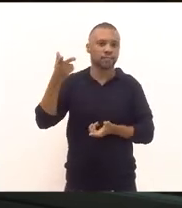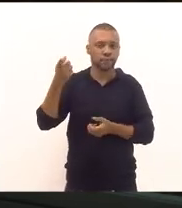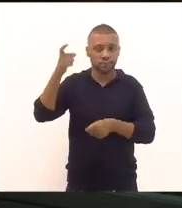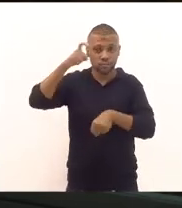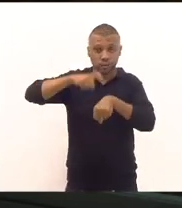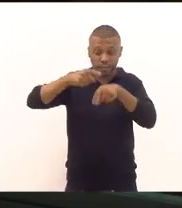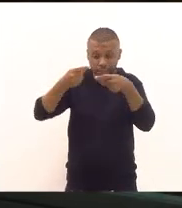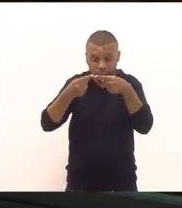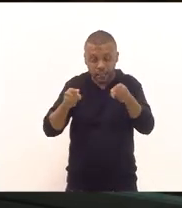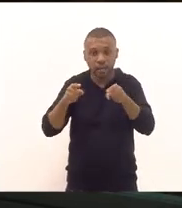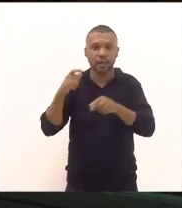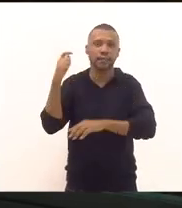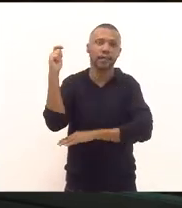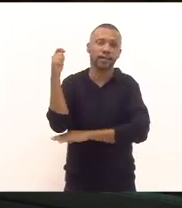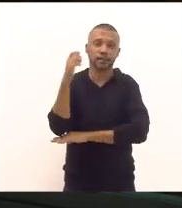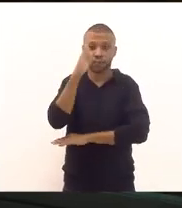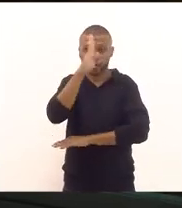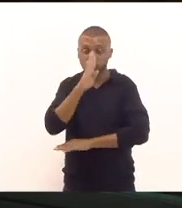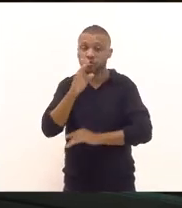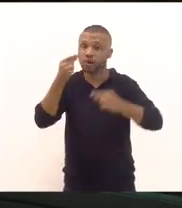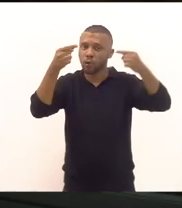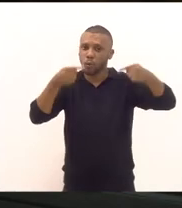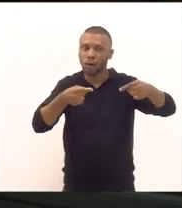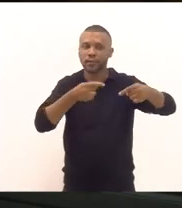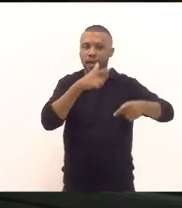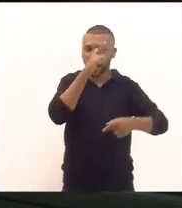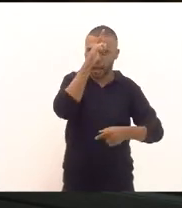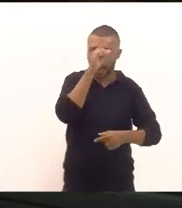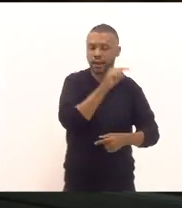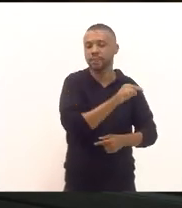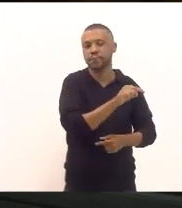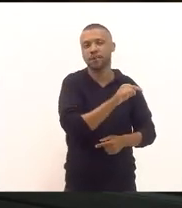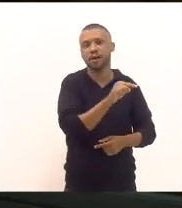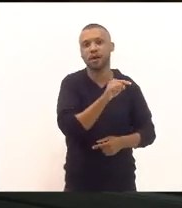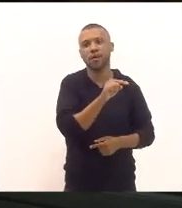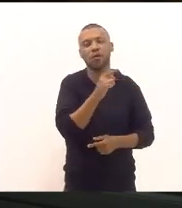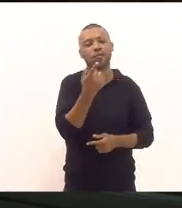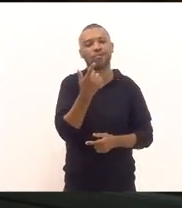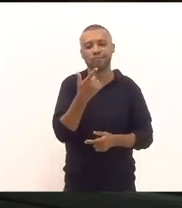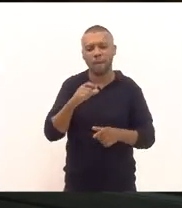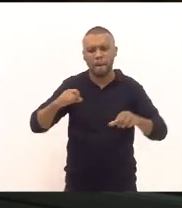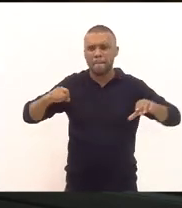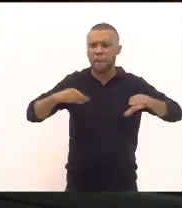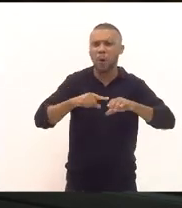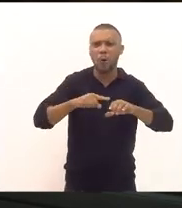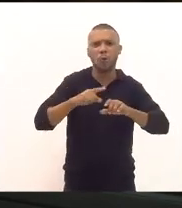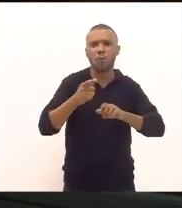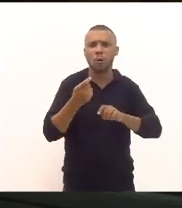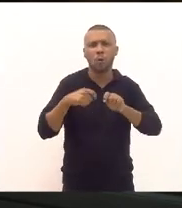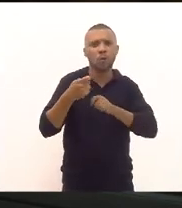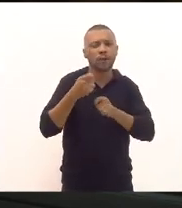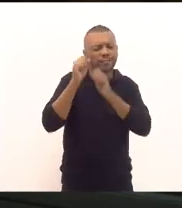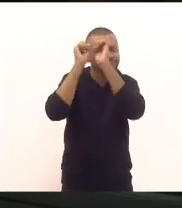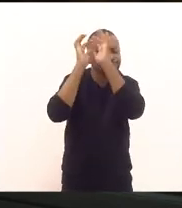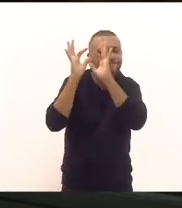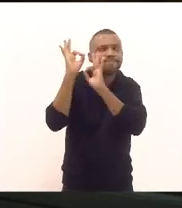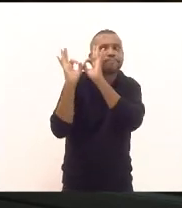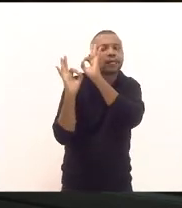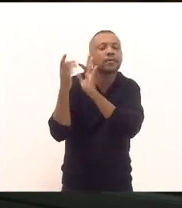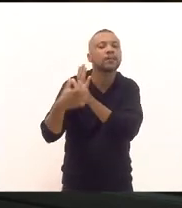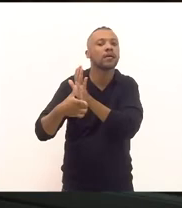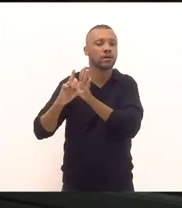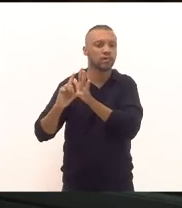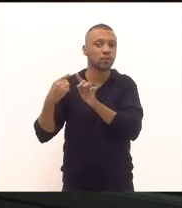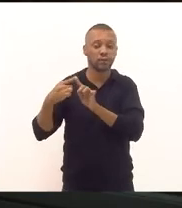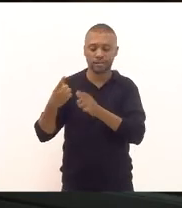na estreia da seleção contra Alemanha e eu fiz a o gesto planejada Por